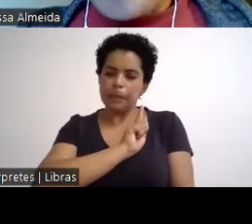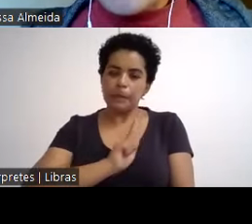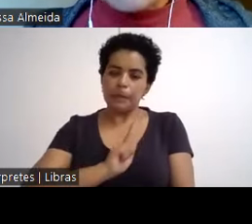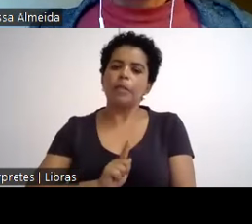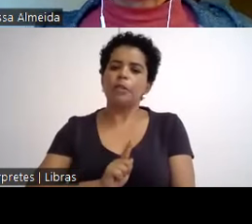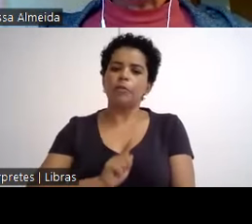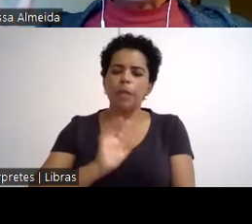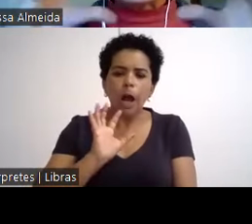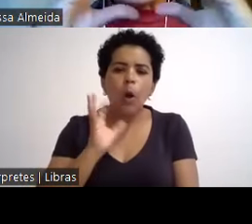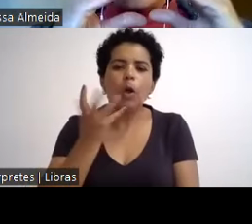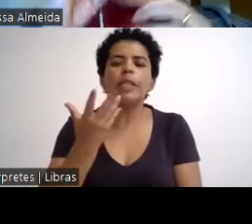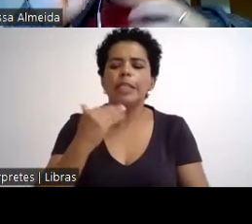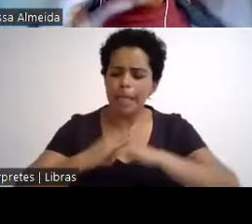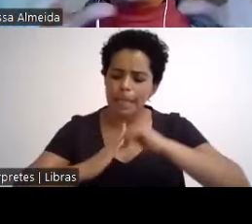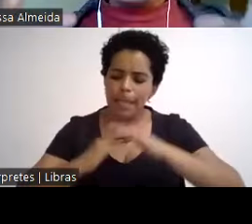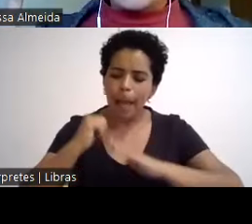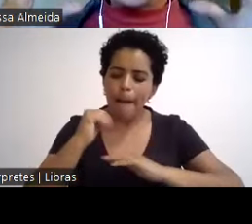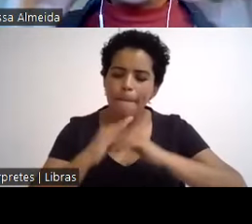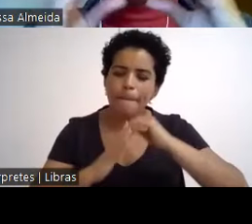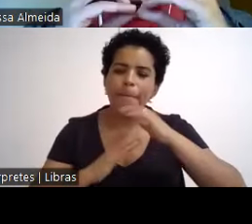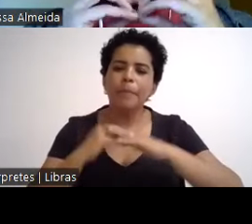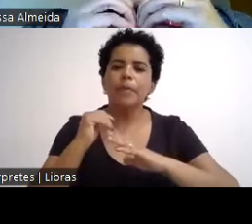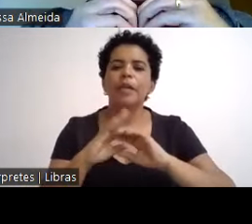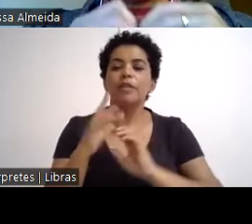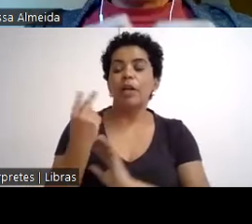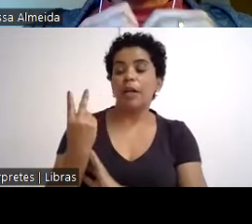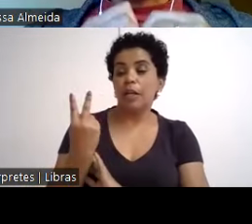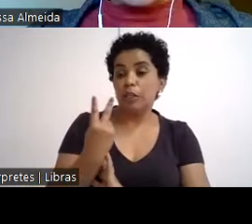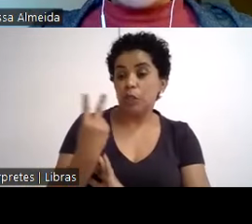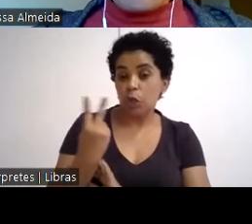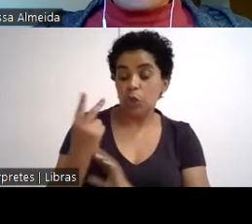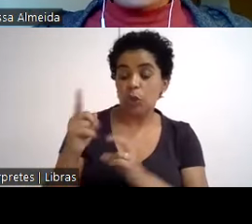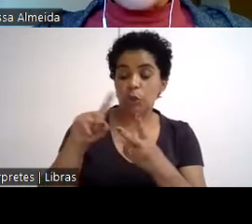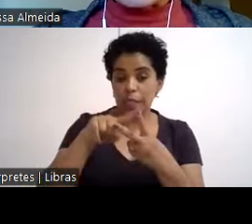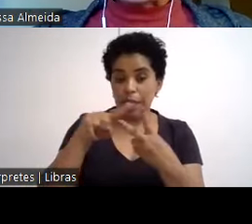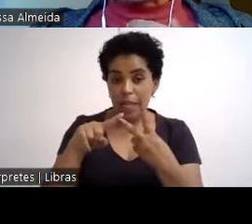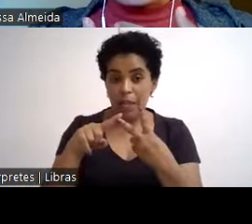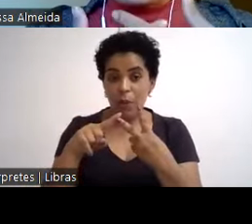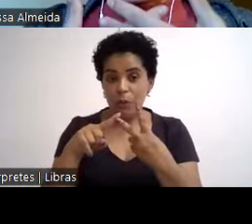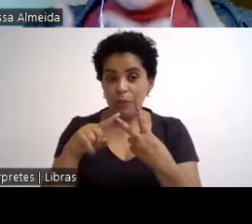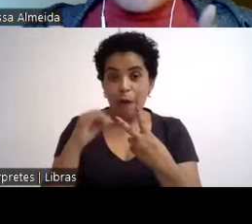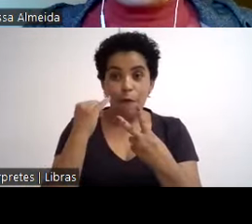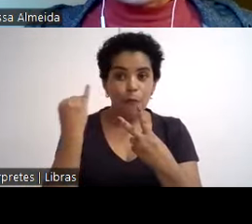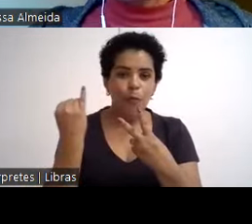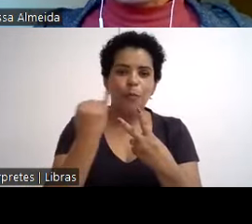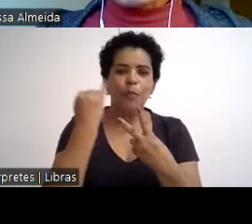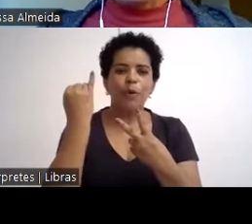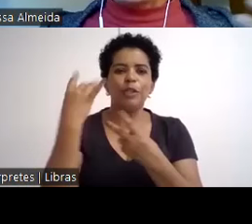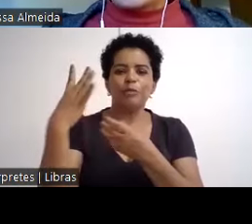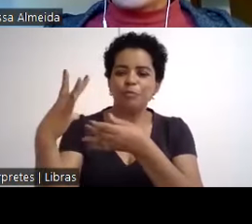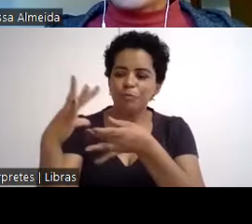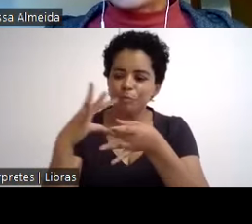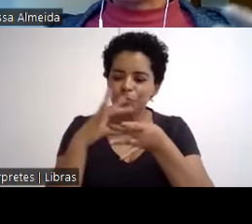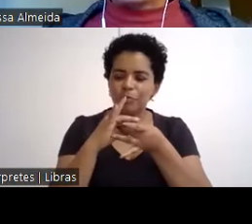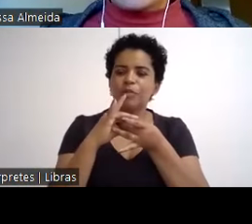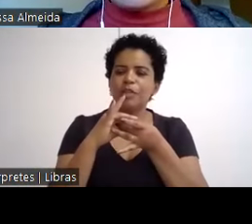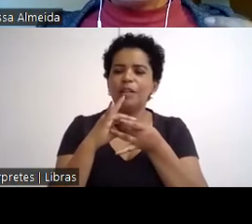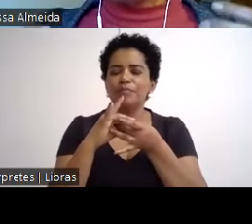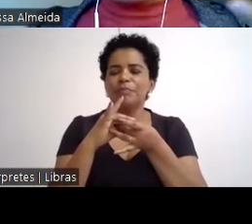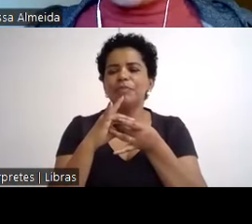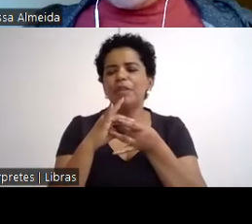acontecer. Essas duas forças, né, esses dois elementos se juntaram e disseram, tá, como é que